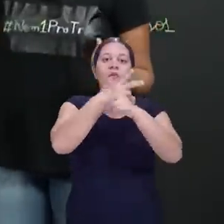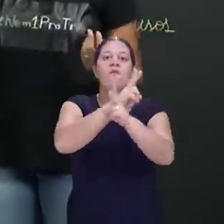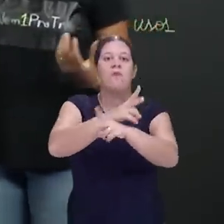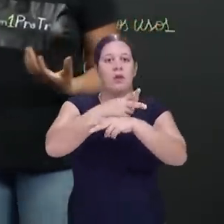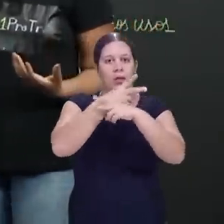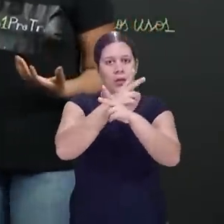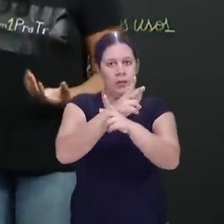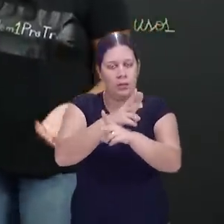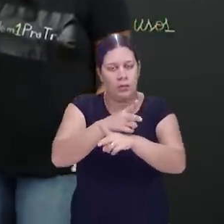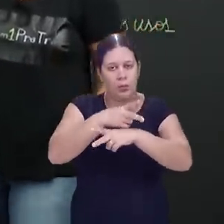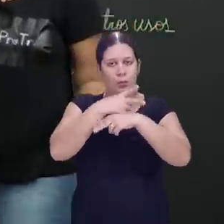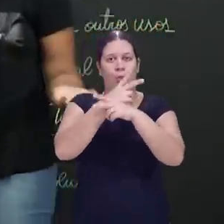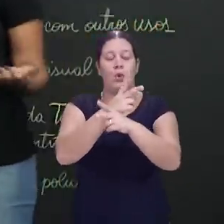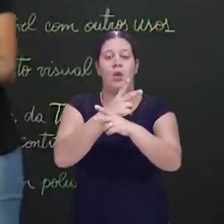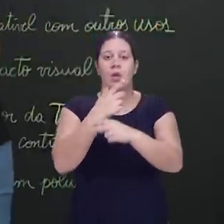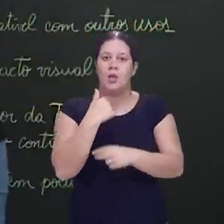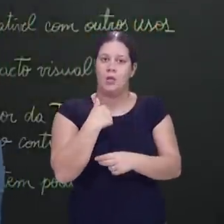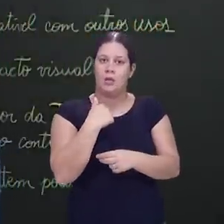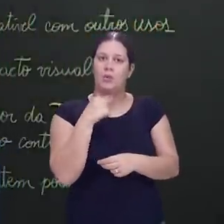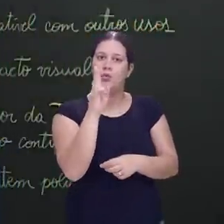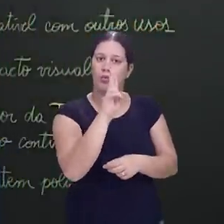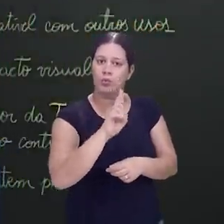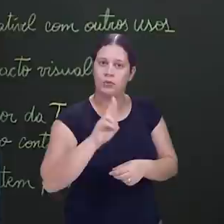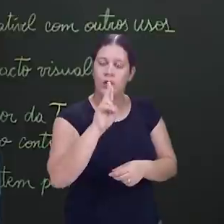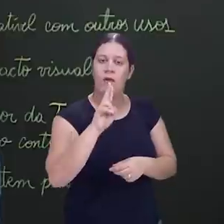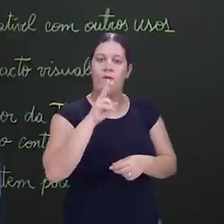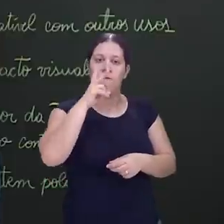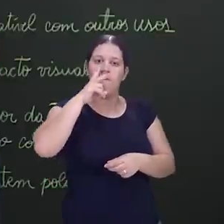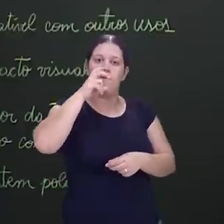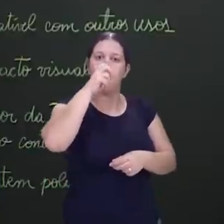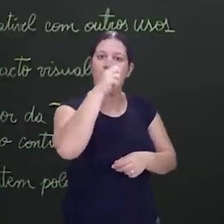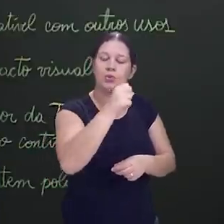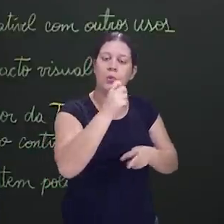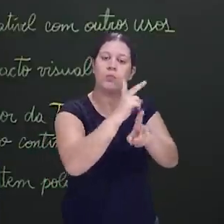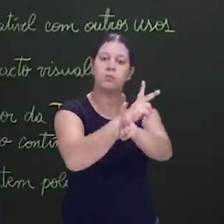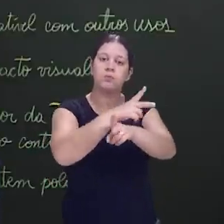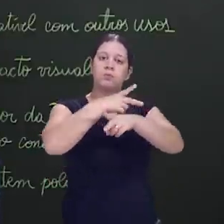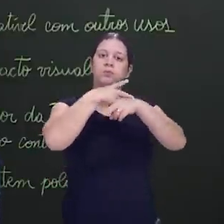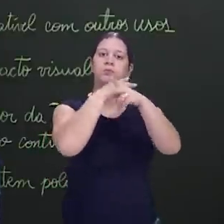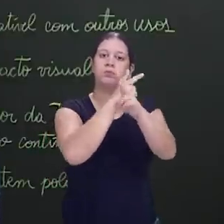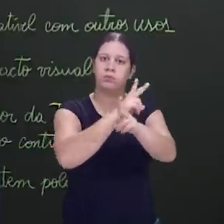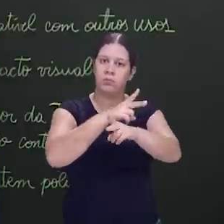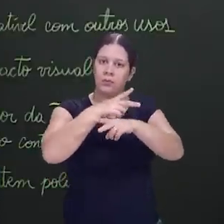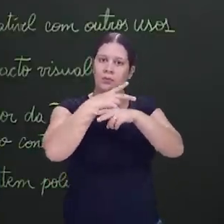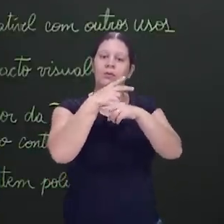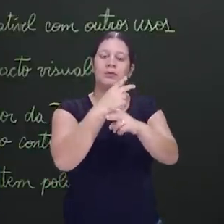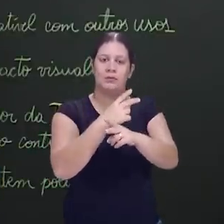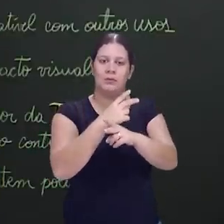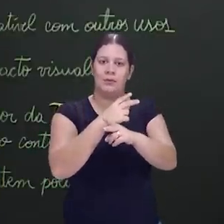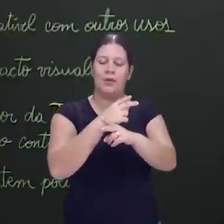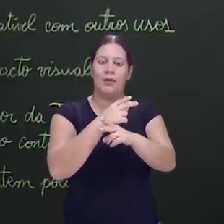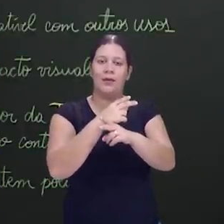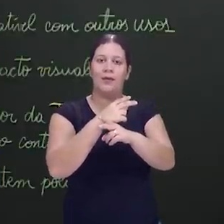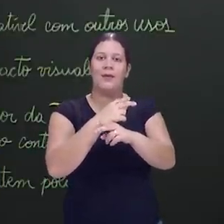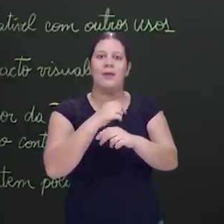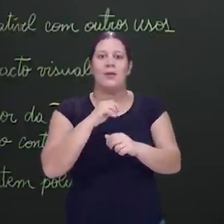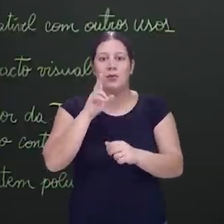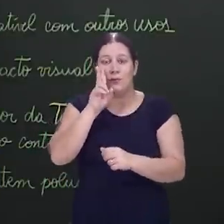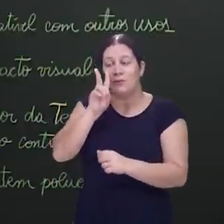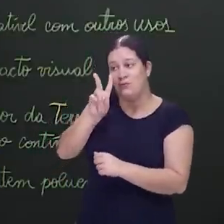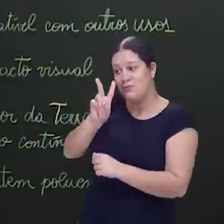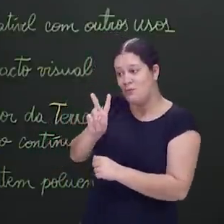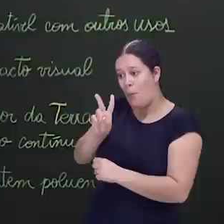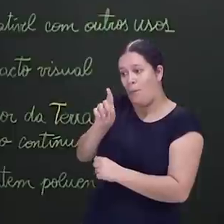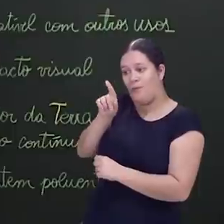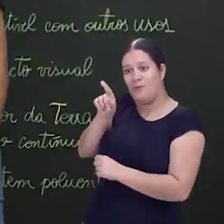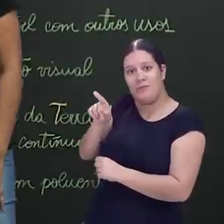de vento, então eu vou usar a força dos ventos para mover esses grandes cataventos, nessas